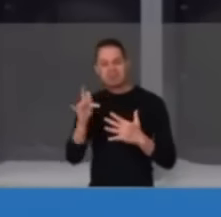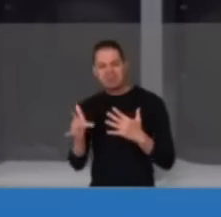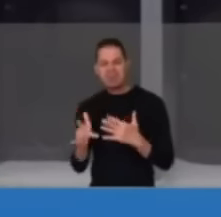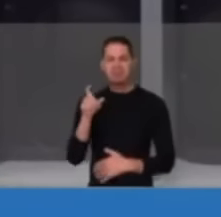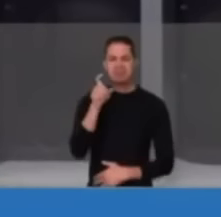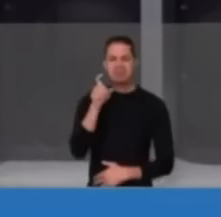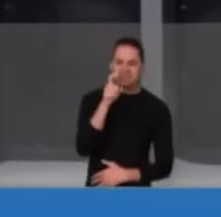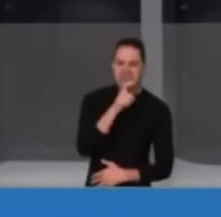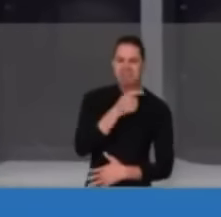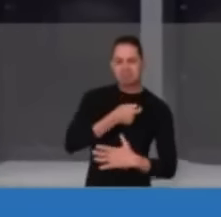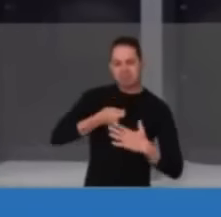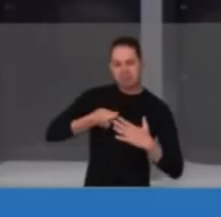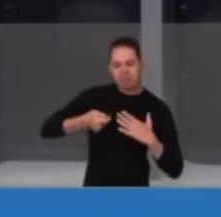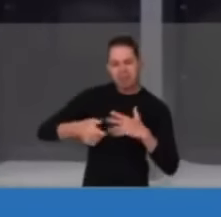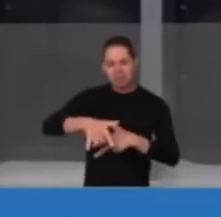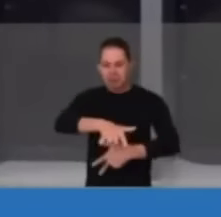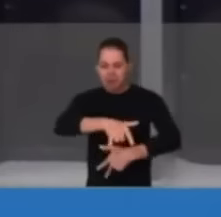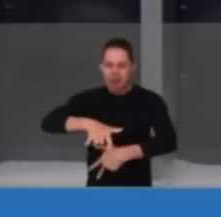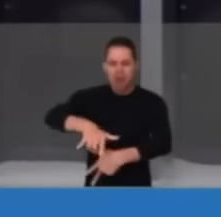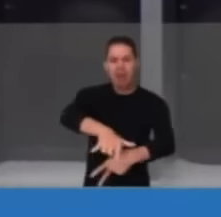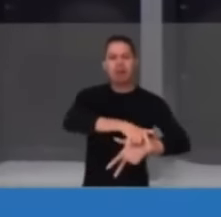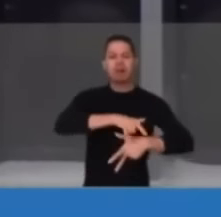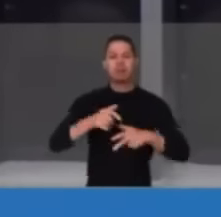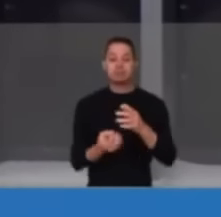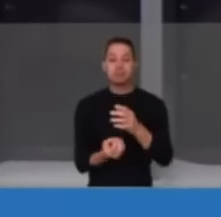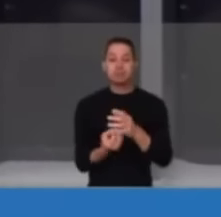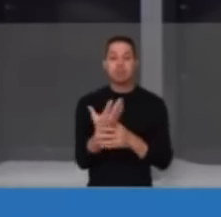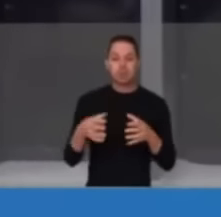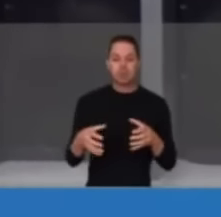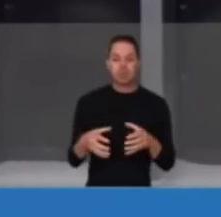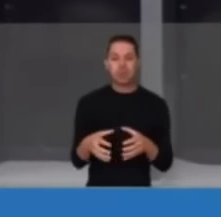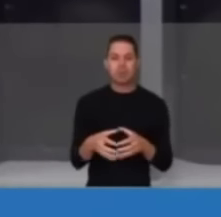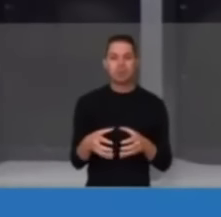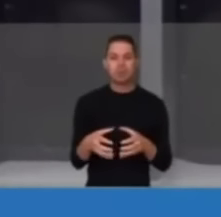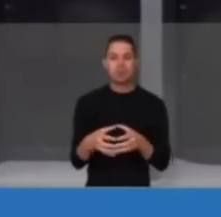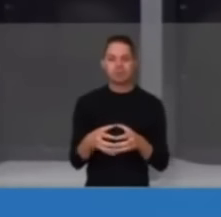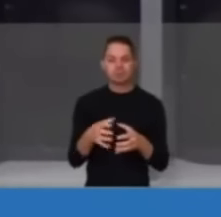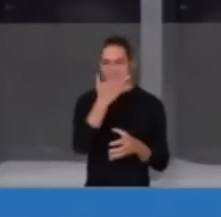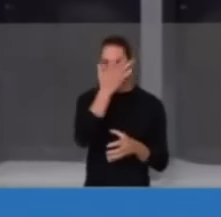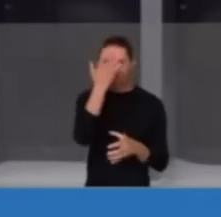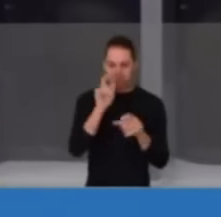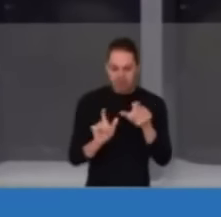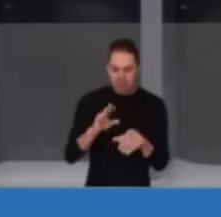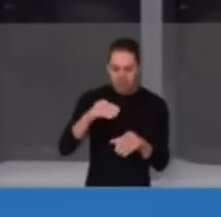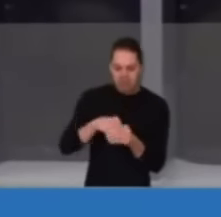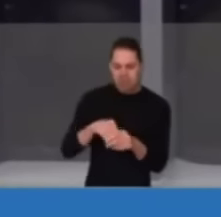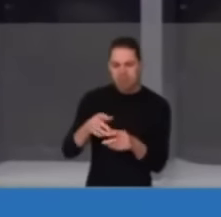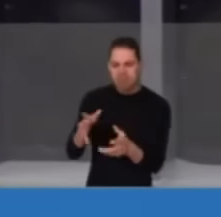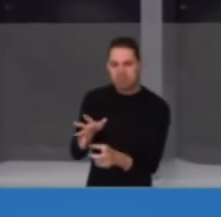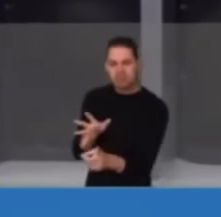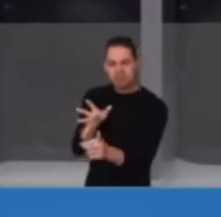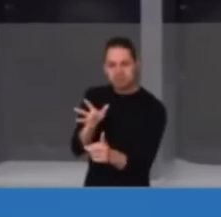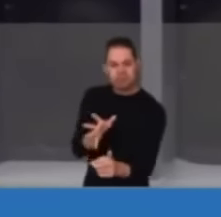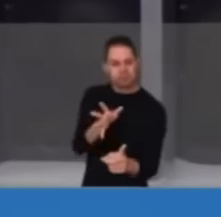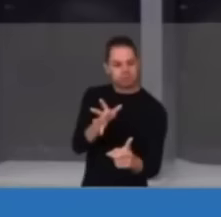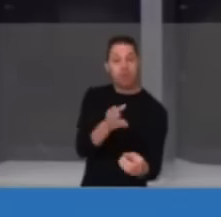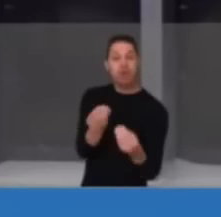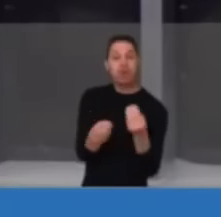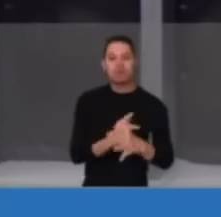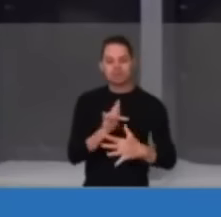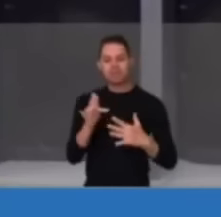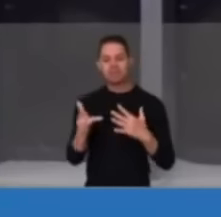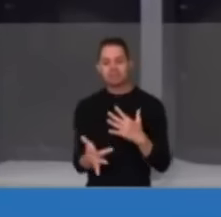das fake News da manipulação política e ele criou o exército de pessoas que manipulam através das redes sociais e